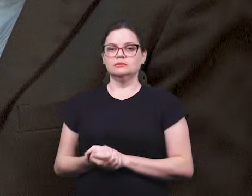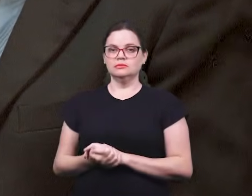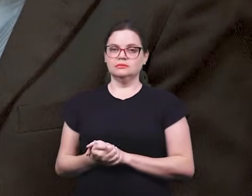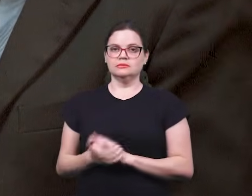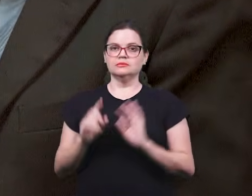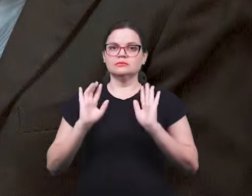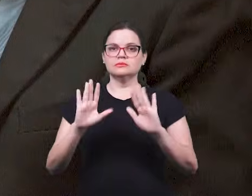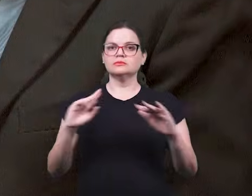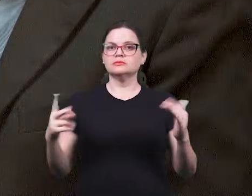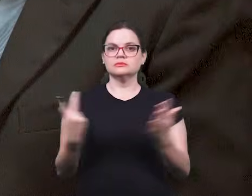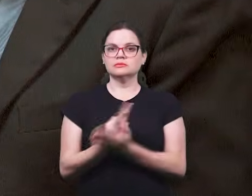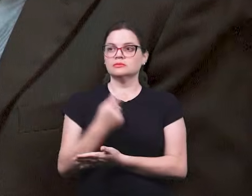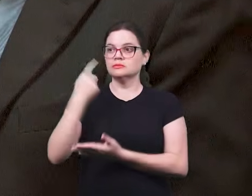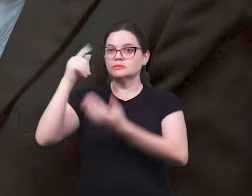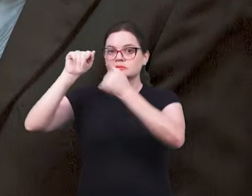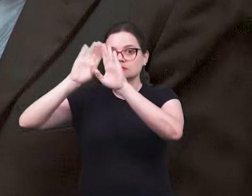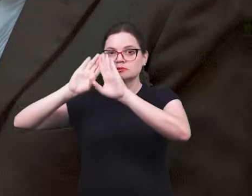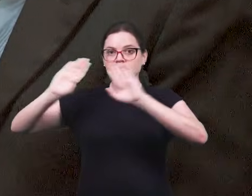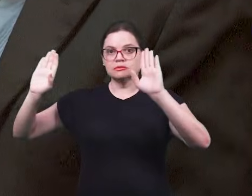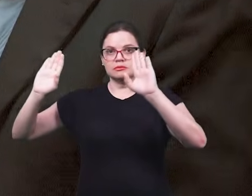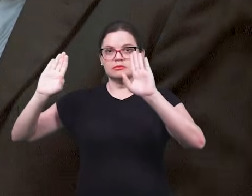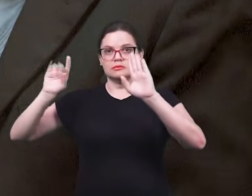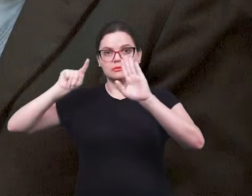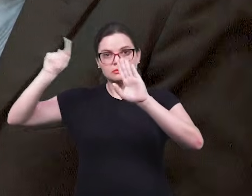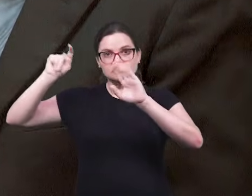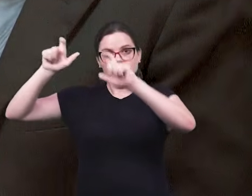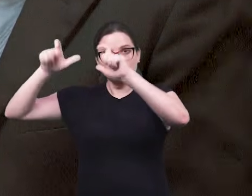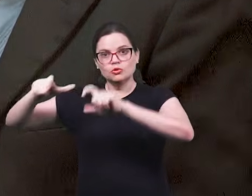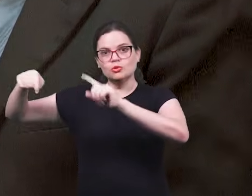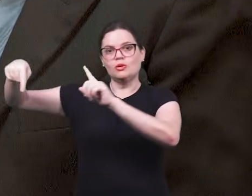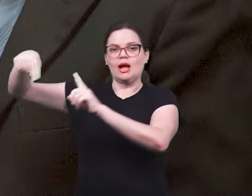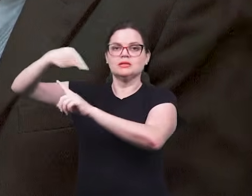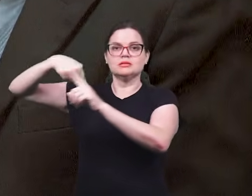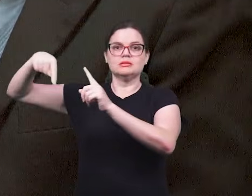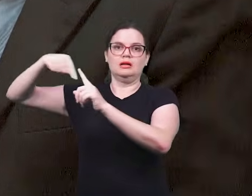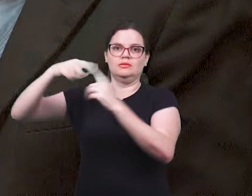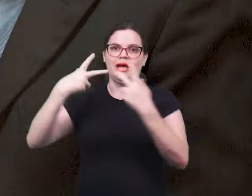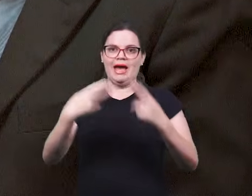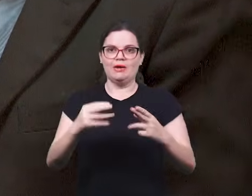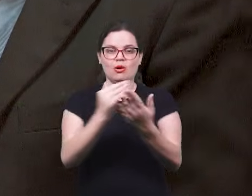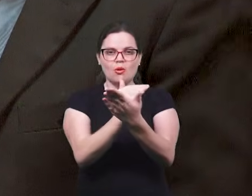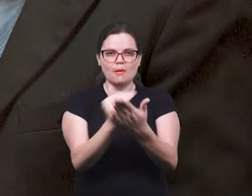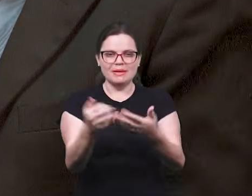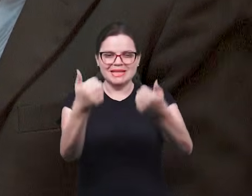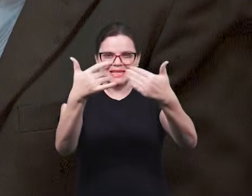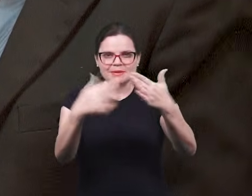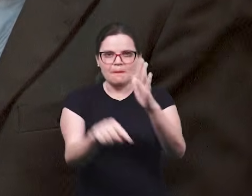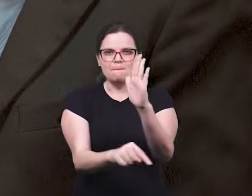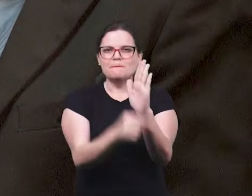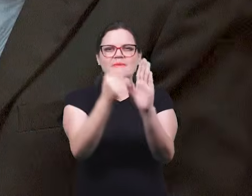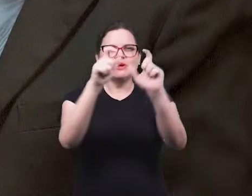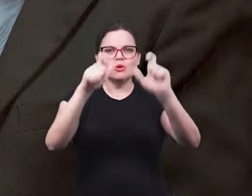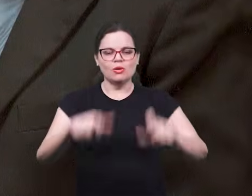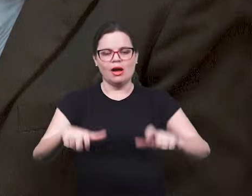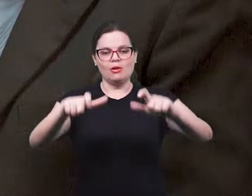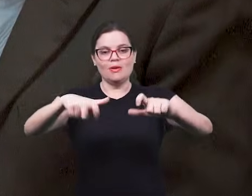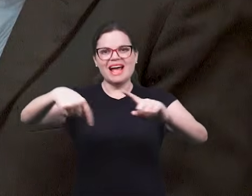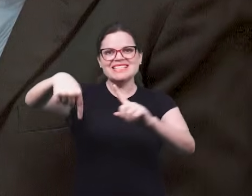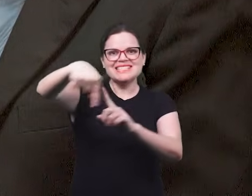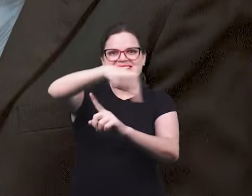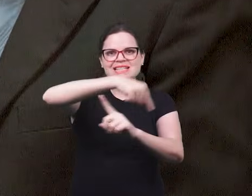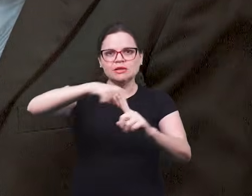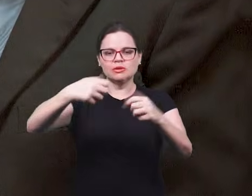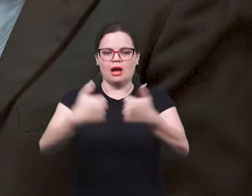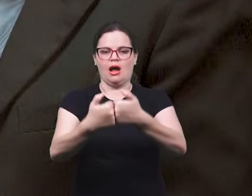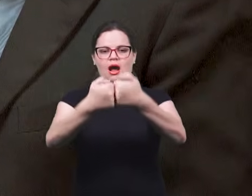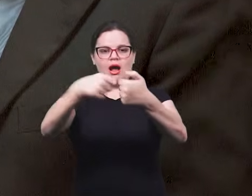isso aconteceu na eternidade. Isso aconteceu lá no lugar santíssimo. Deus começa a falar do lugar santíssimo, do